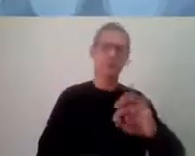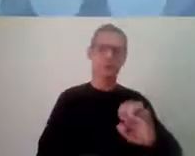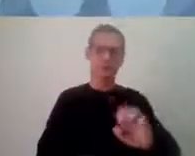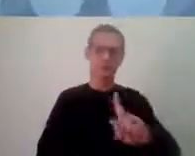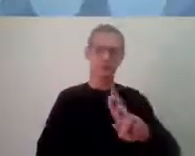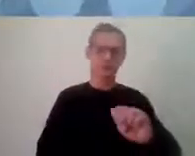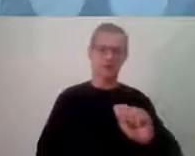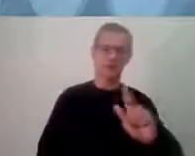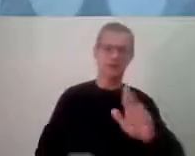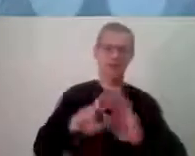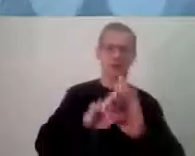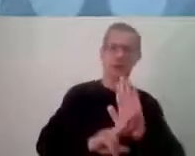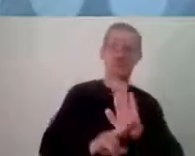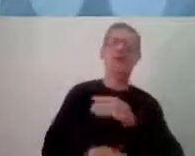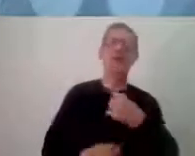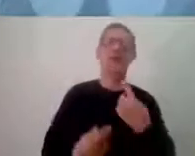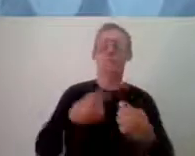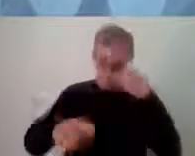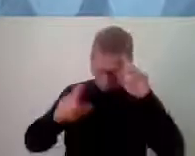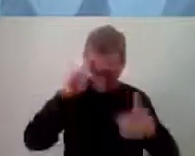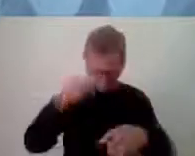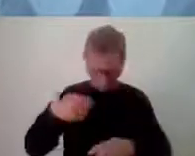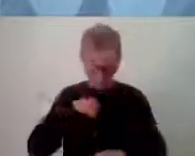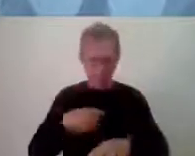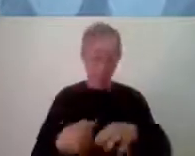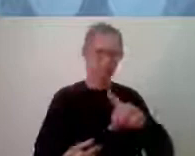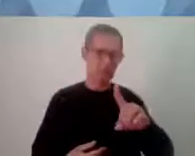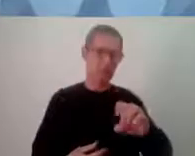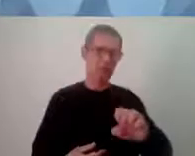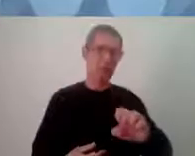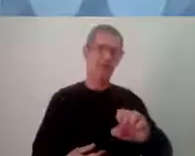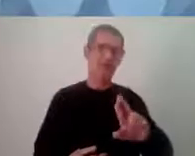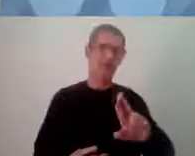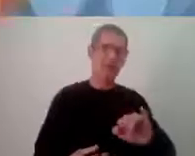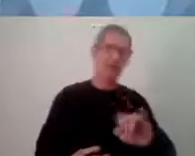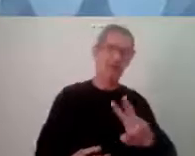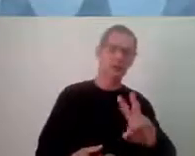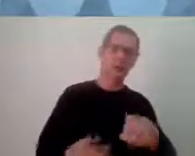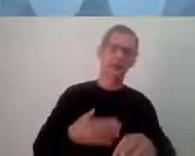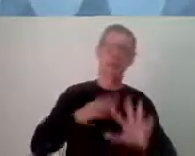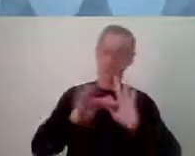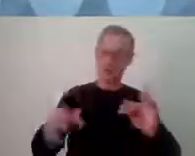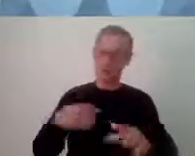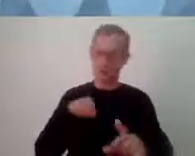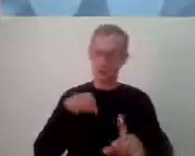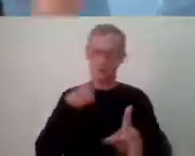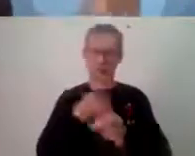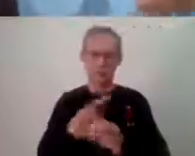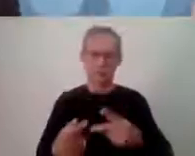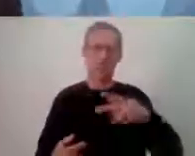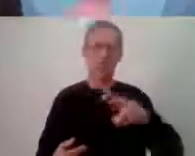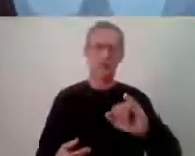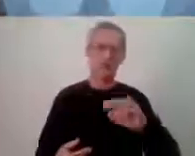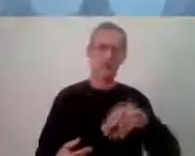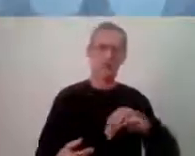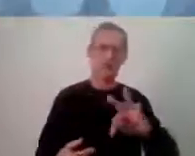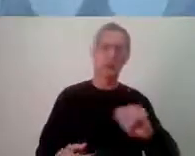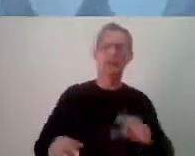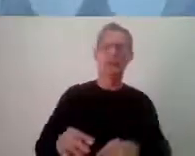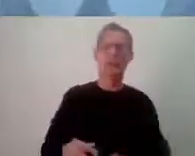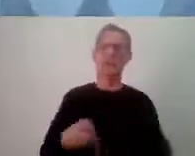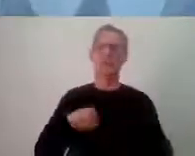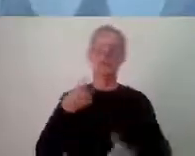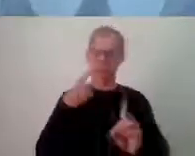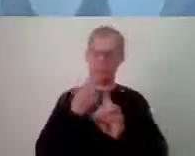são baseadas em qual premissa? Quando eu derivo a minha função, que eu encontrei como primitiva, eu chego à função que está dentro do meu